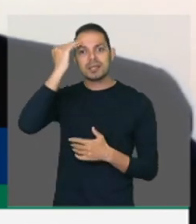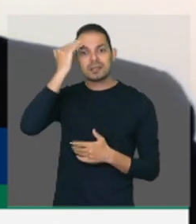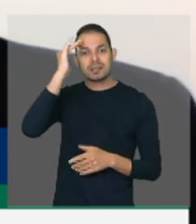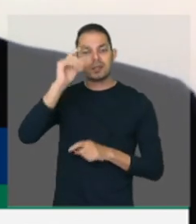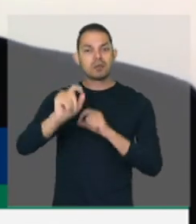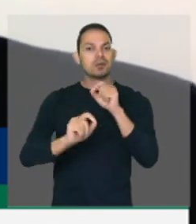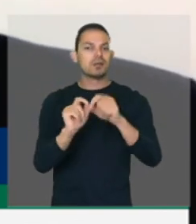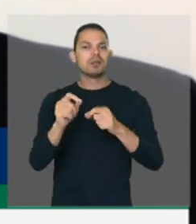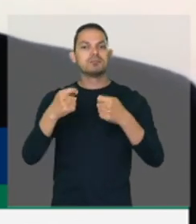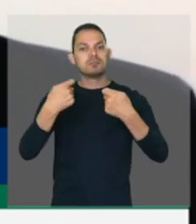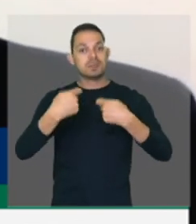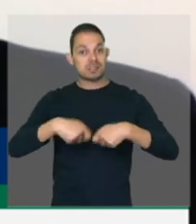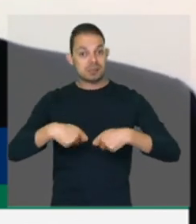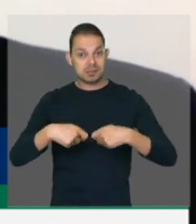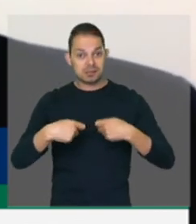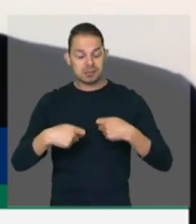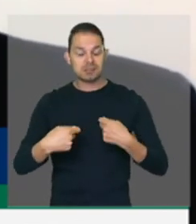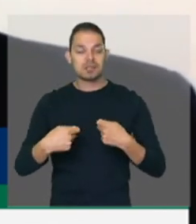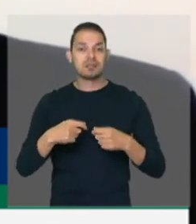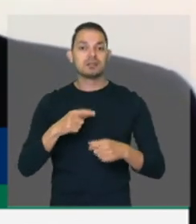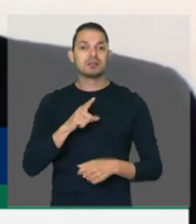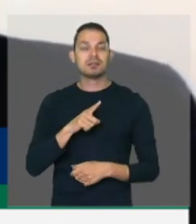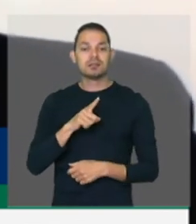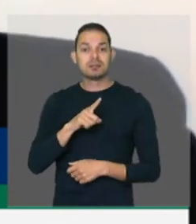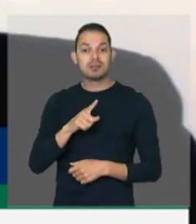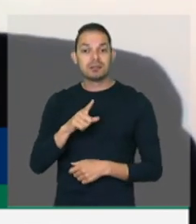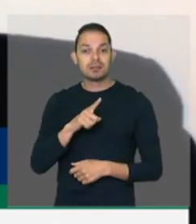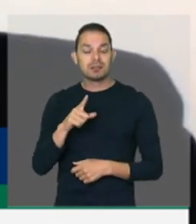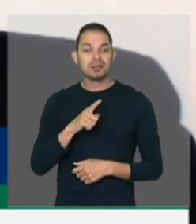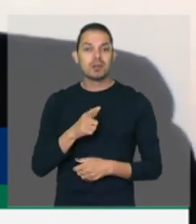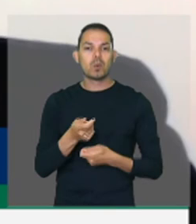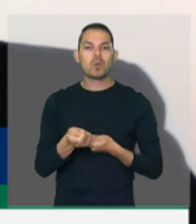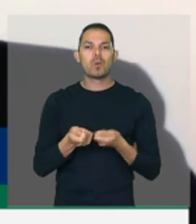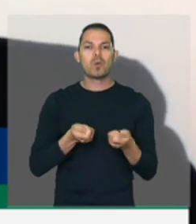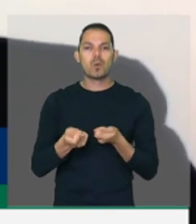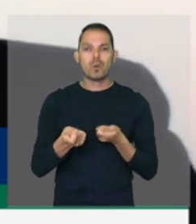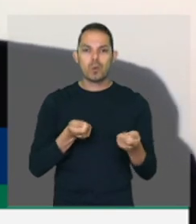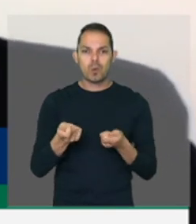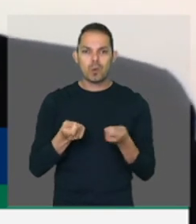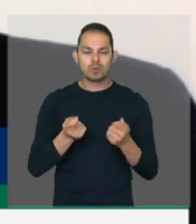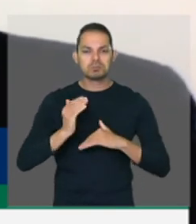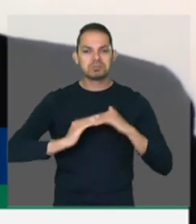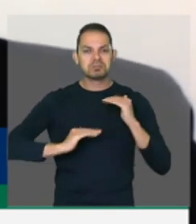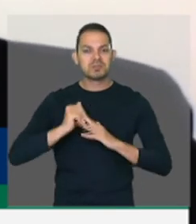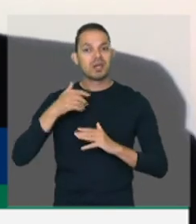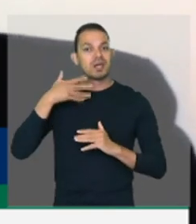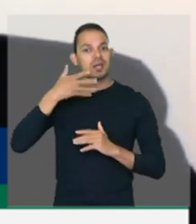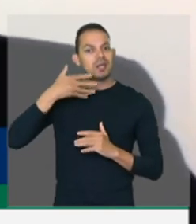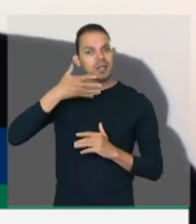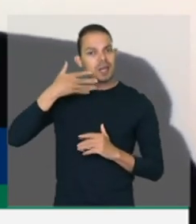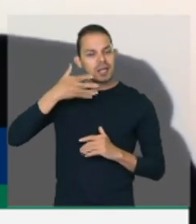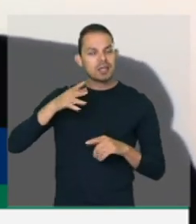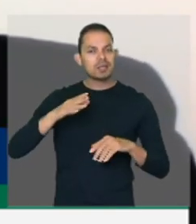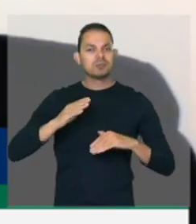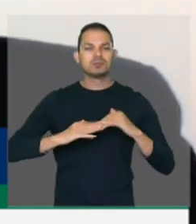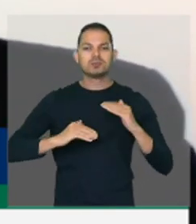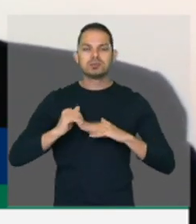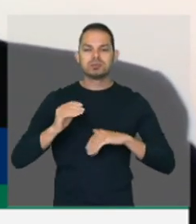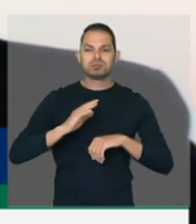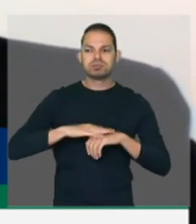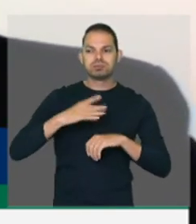é necessário que haja um tipo de controle sobre as falas praticadas, sobre os gestos praticados pelo